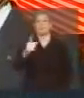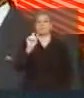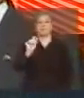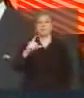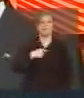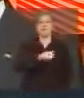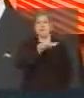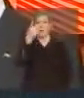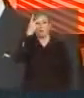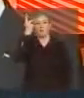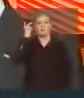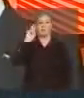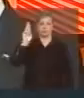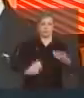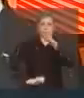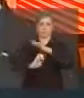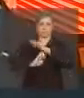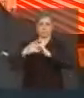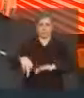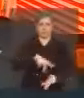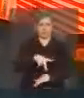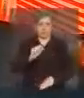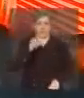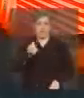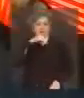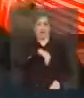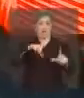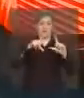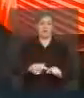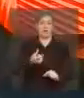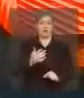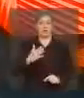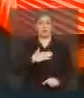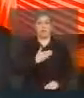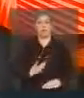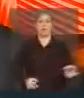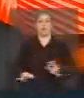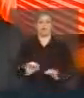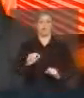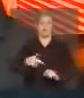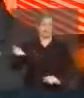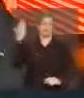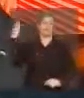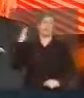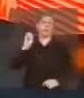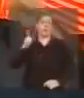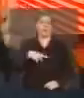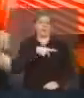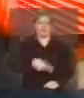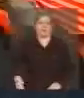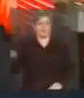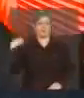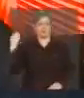um empresário neste país que diga que ganhou menos dinheiro no meu governo do que no governo dos outros